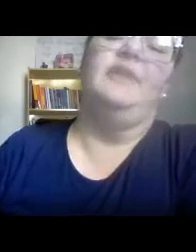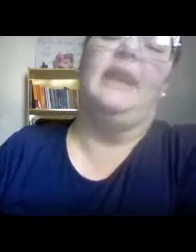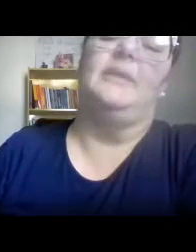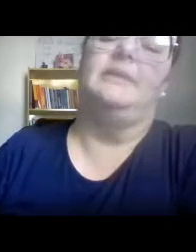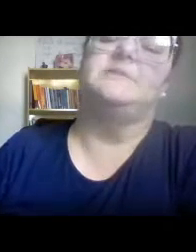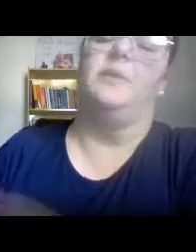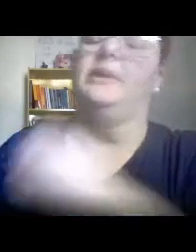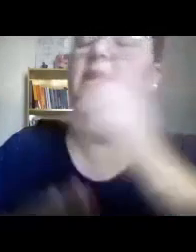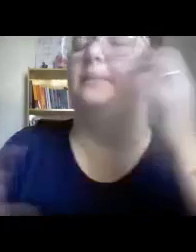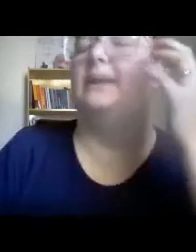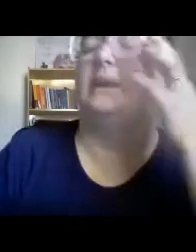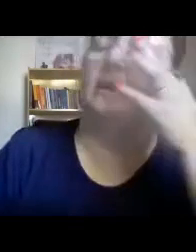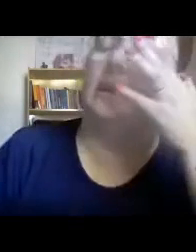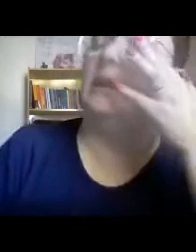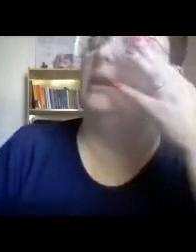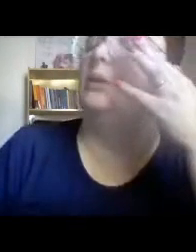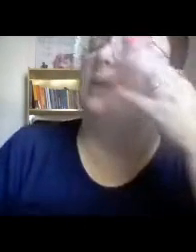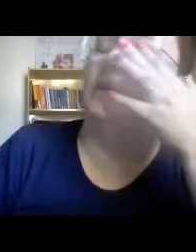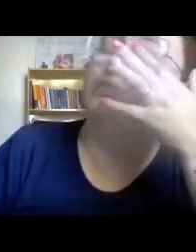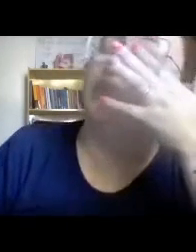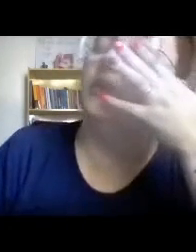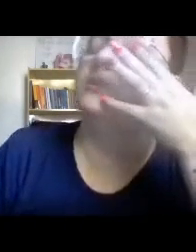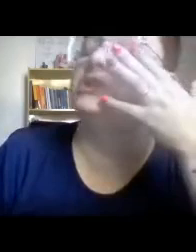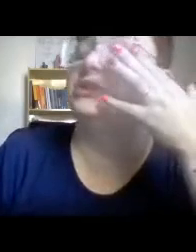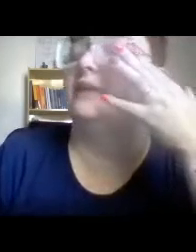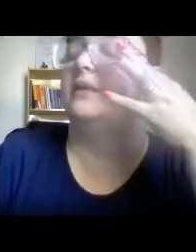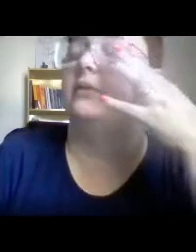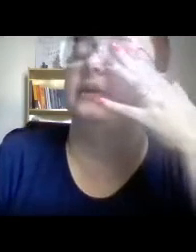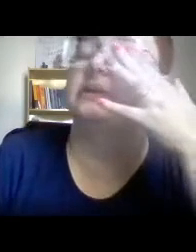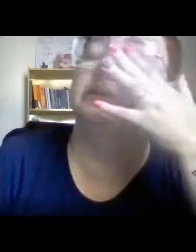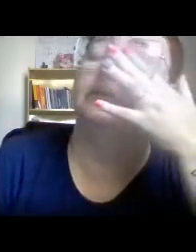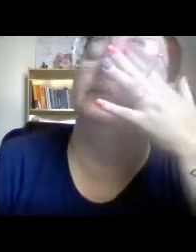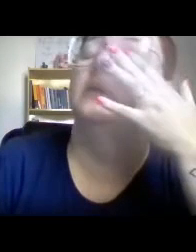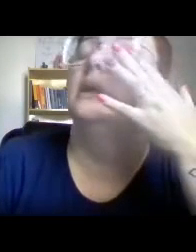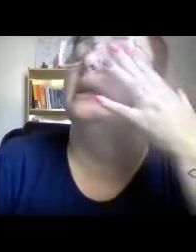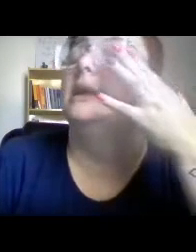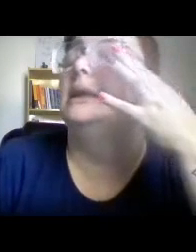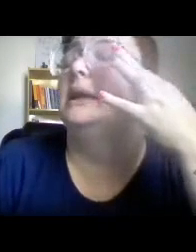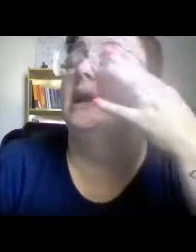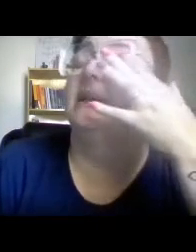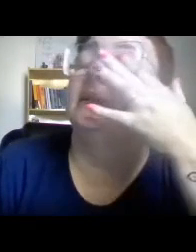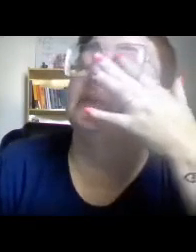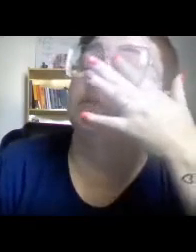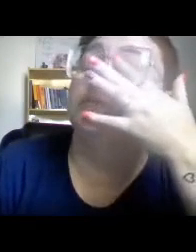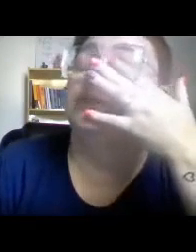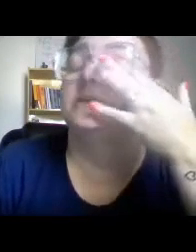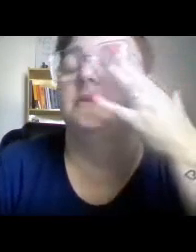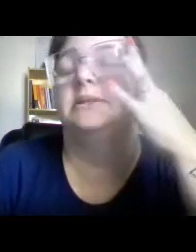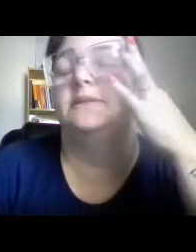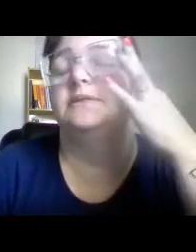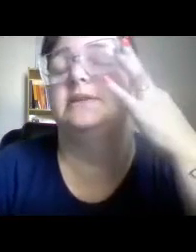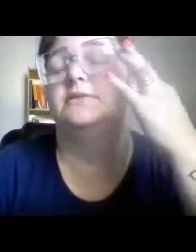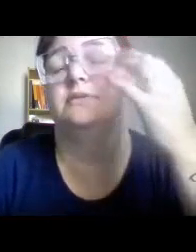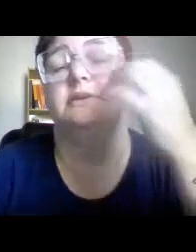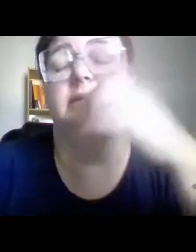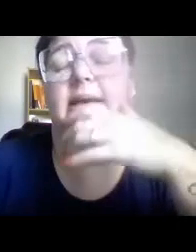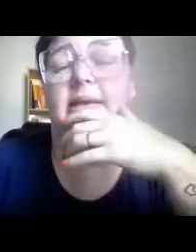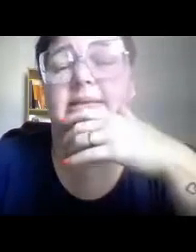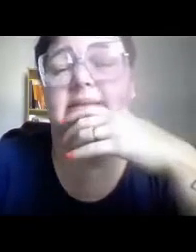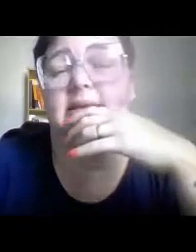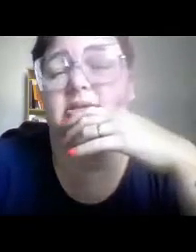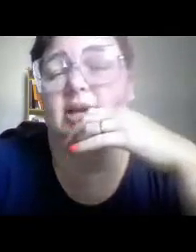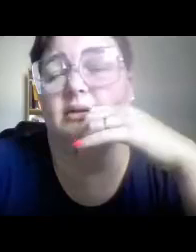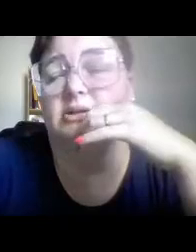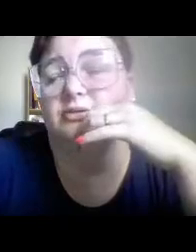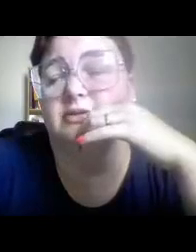Podem falar, gurias, podem abrir o áudio aí, como a gente estava conversando, e aí trazendo sugestões que vocês usam